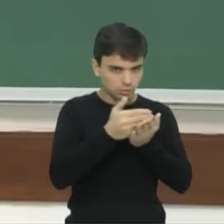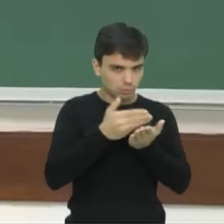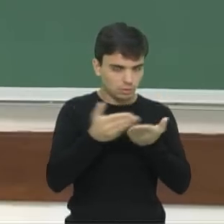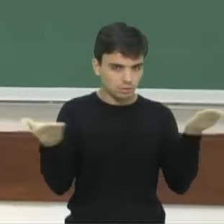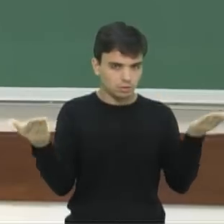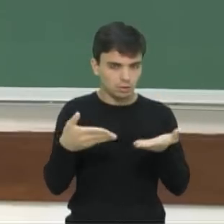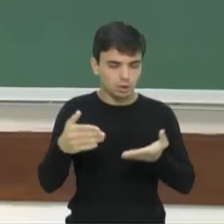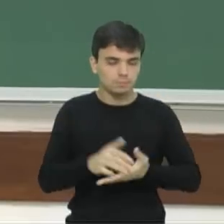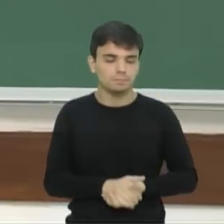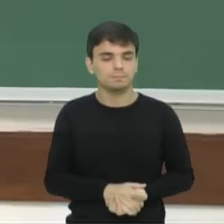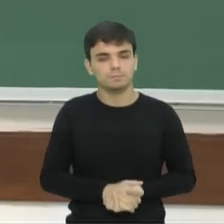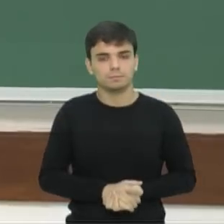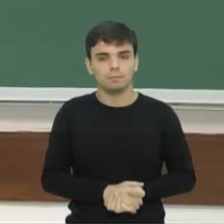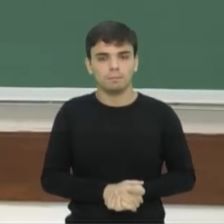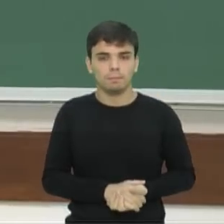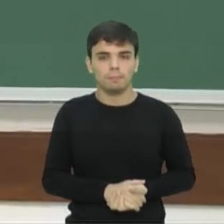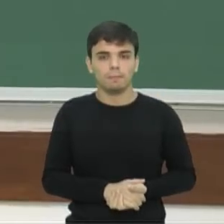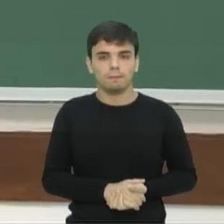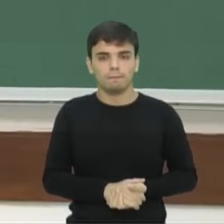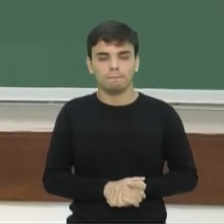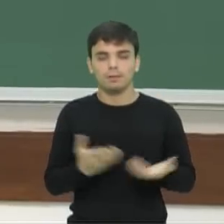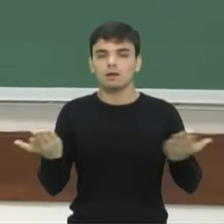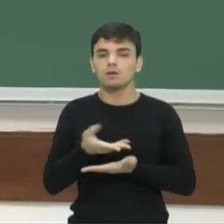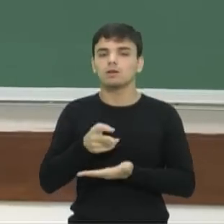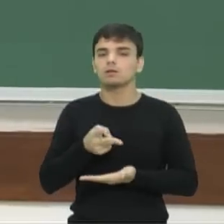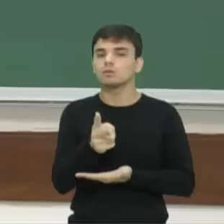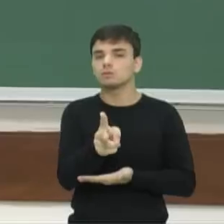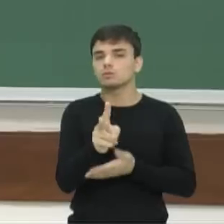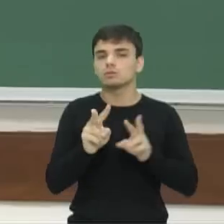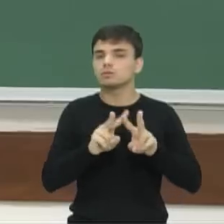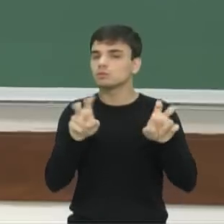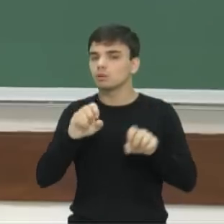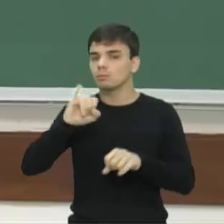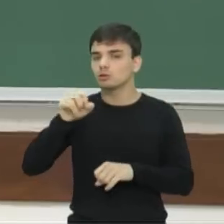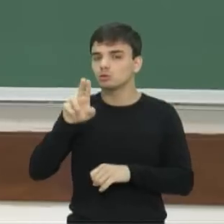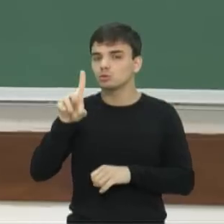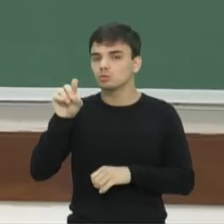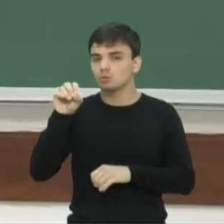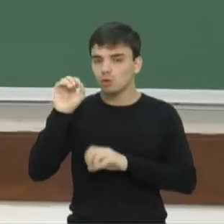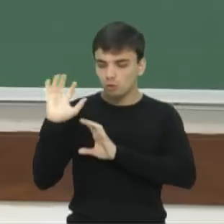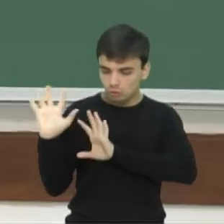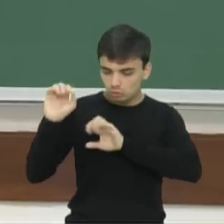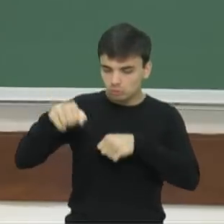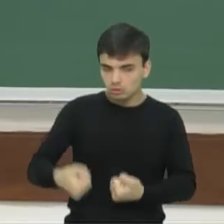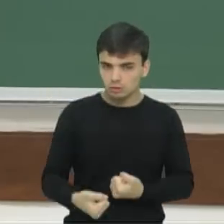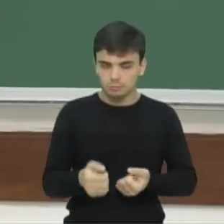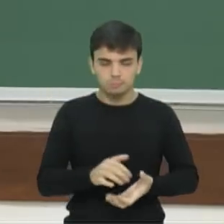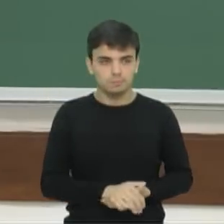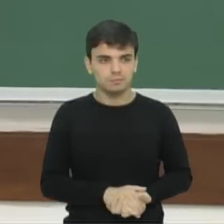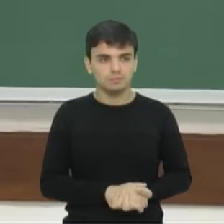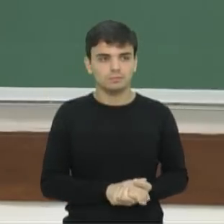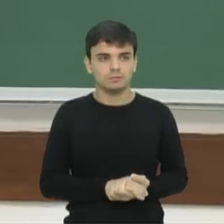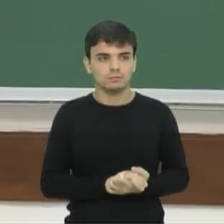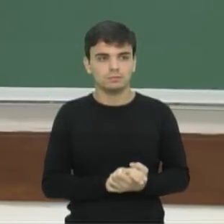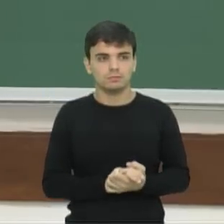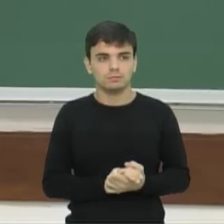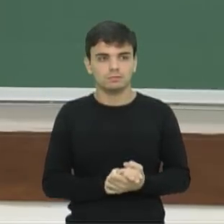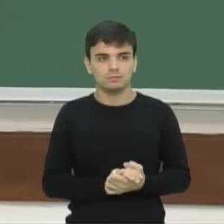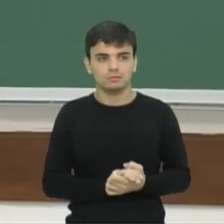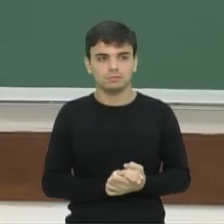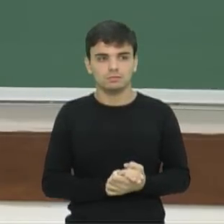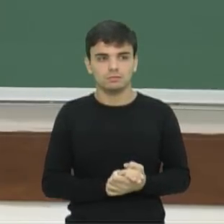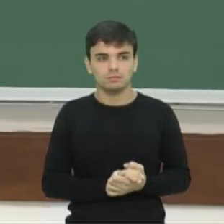trabalhando. Então temos a modalidade de hoje que é continuação do judô. Traz água perto de você e vamos para a aula de